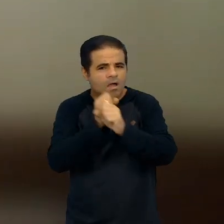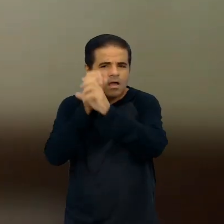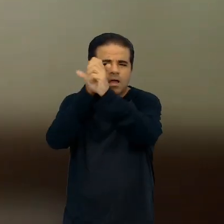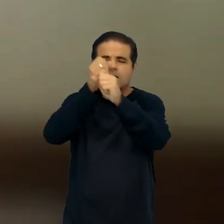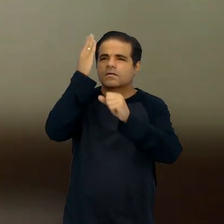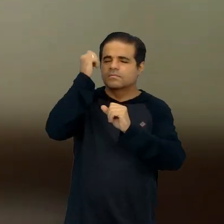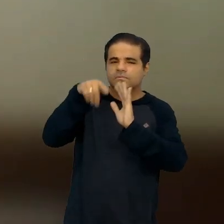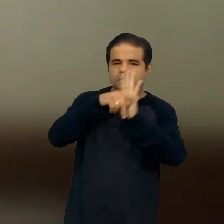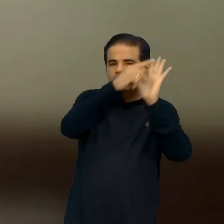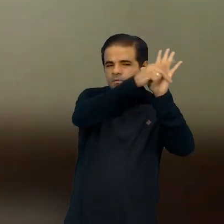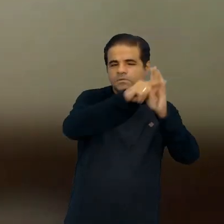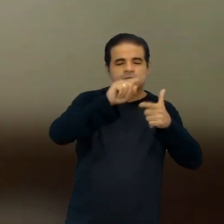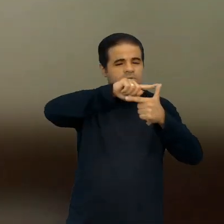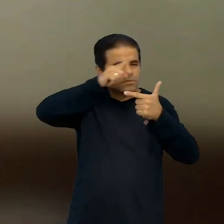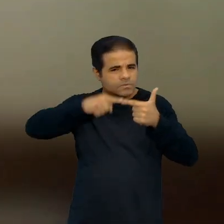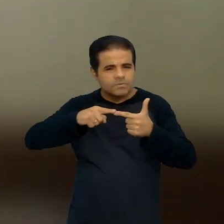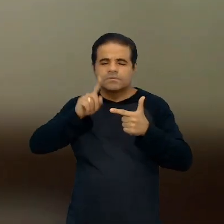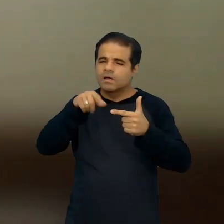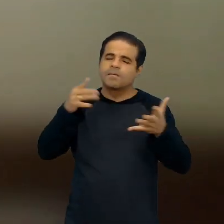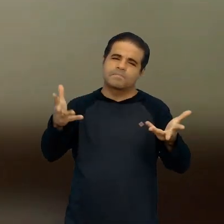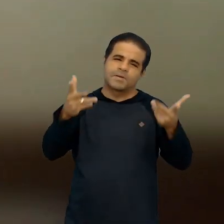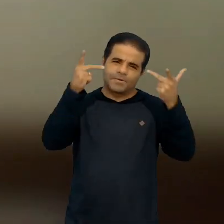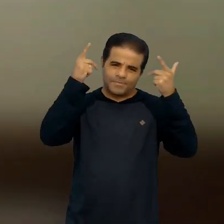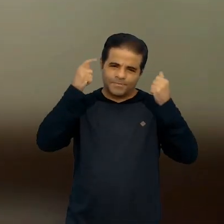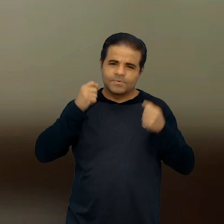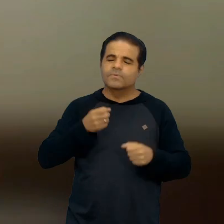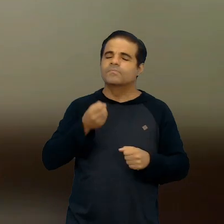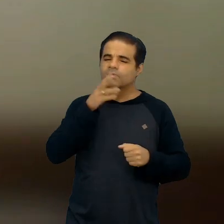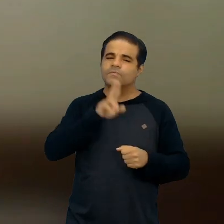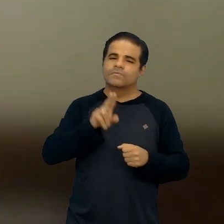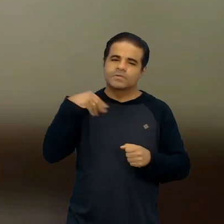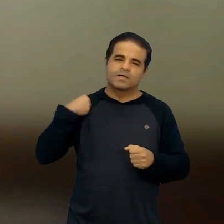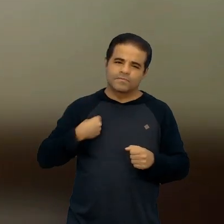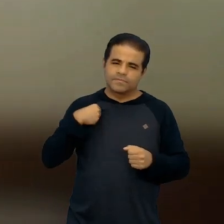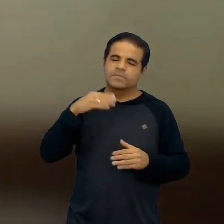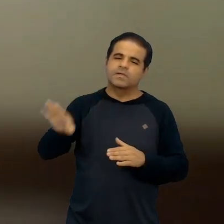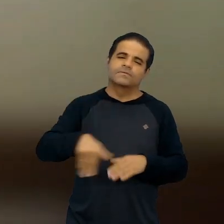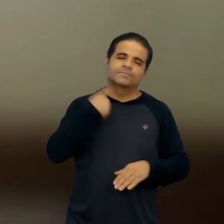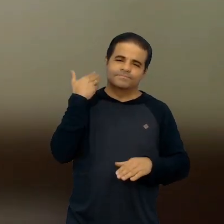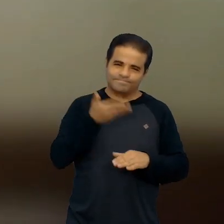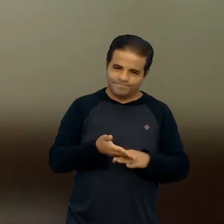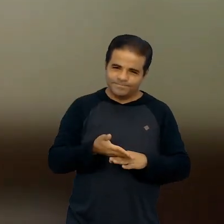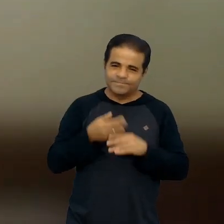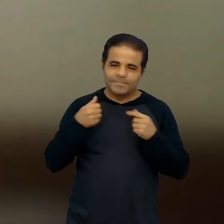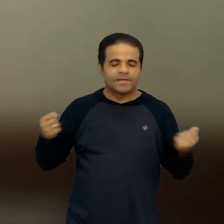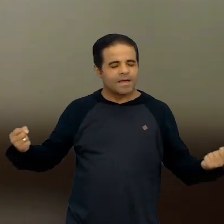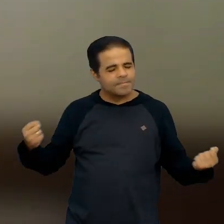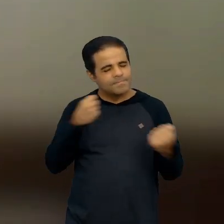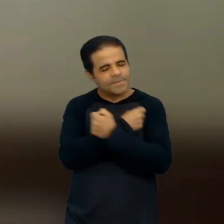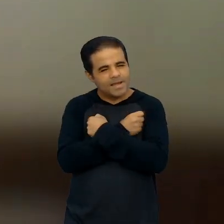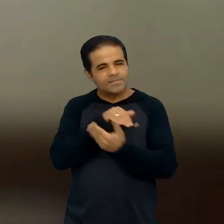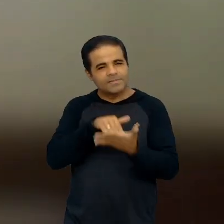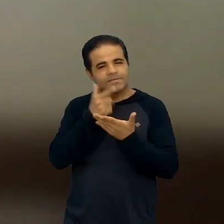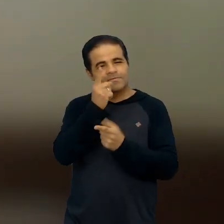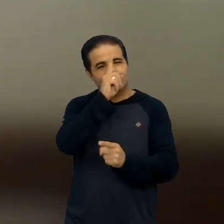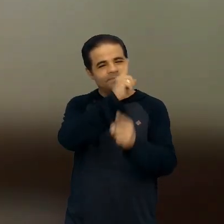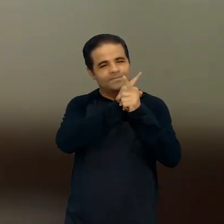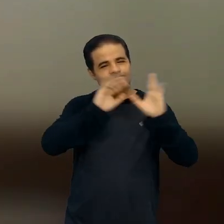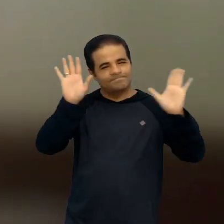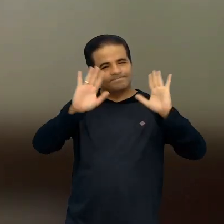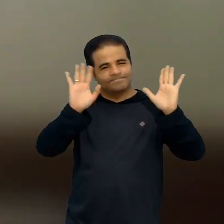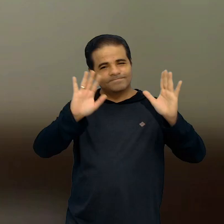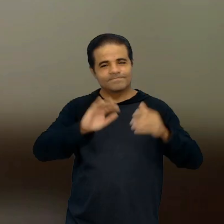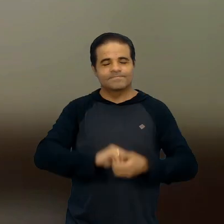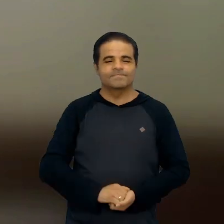as propriedades, todos os ângulos. Isso é maravilhoso. Isso ele vai usar para a vida inteira dele. Um grande abraço para vocês. Até a próxima semana.